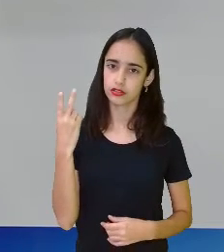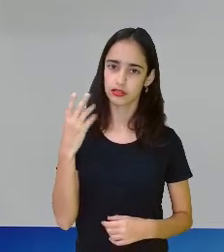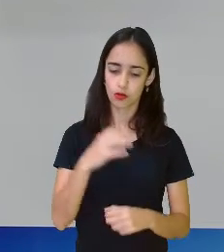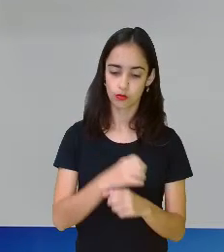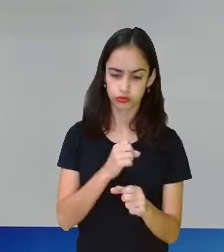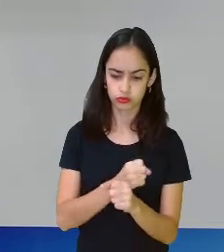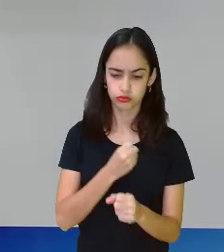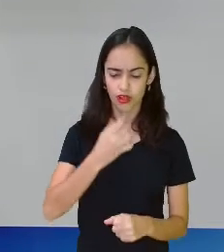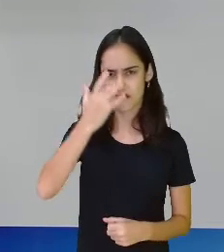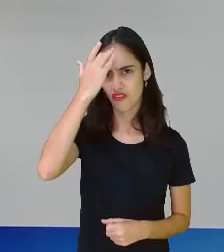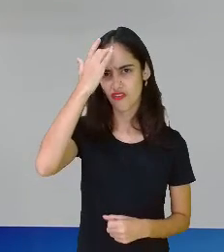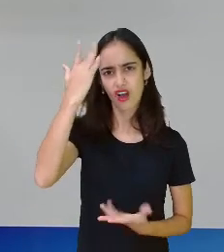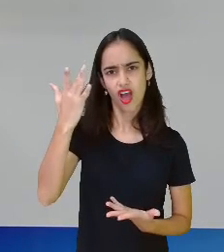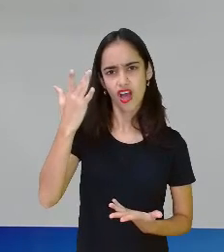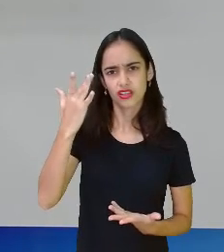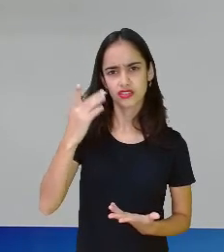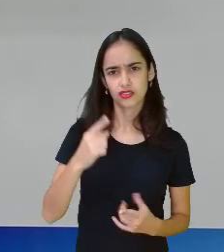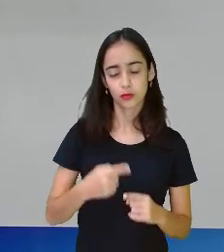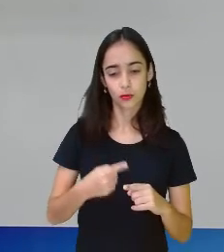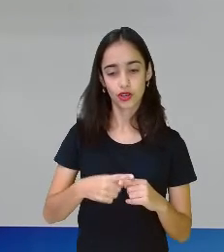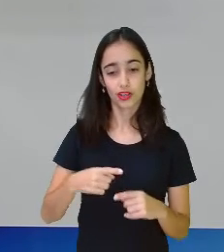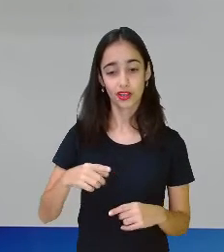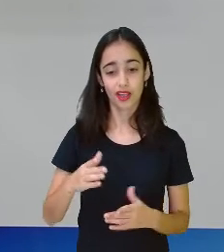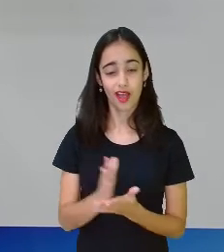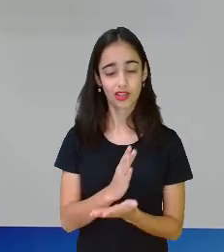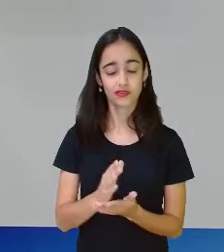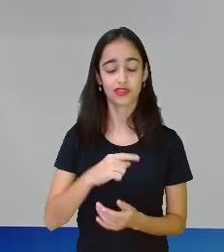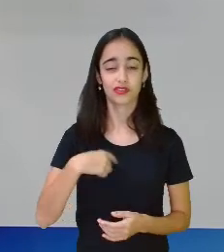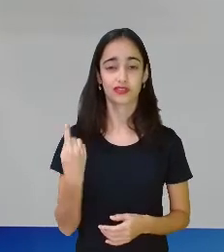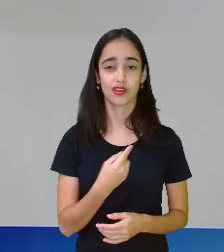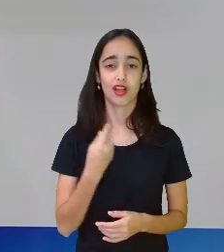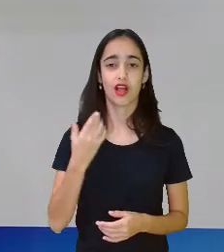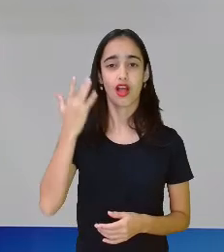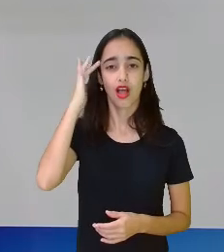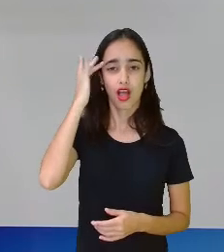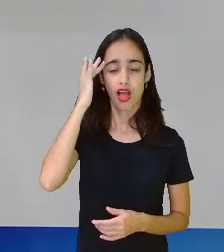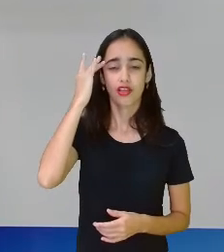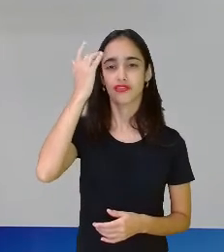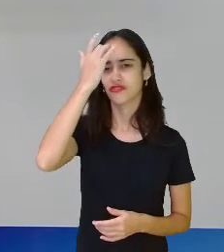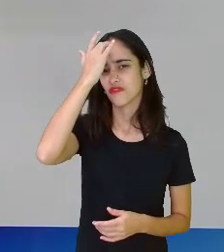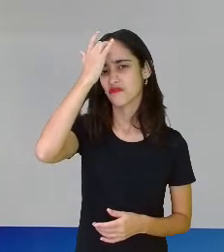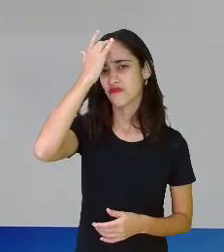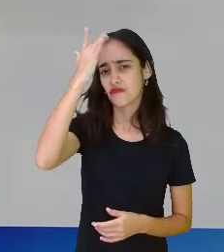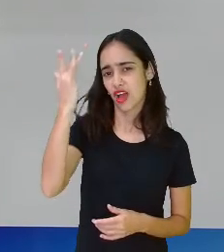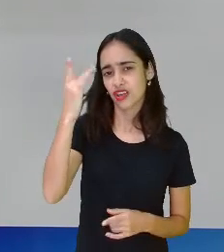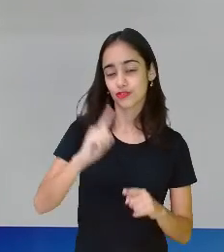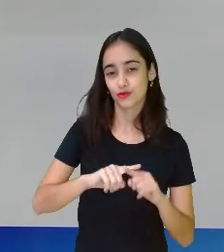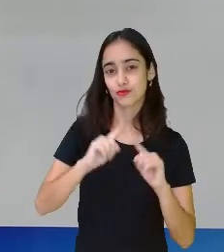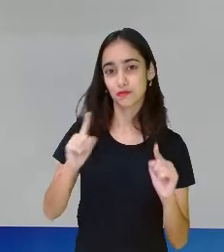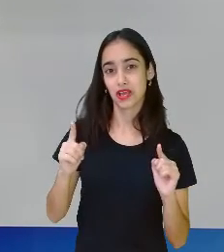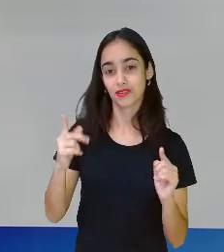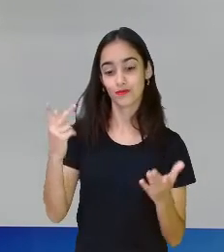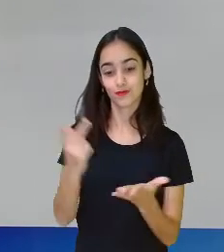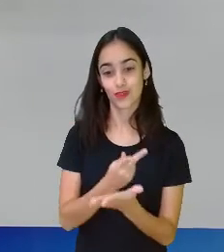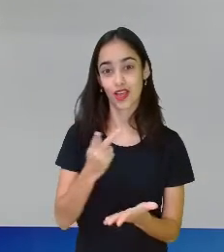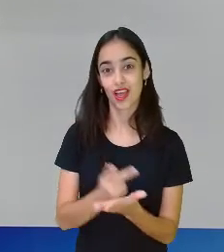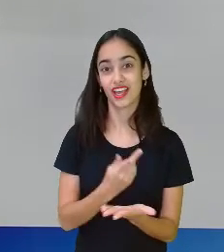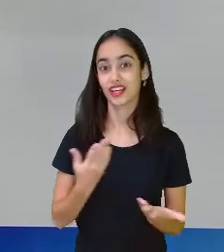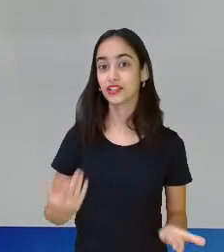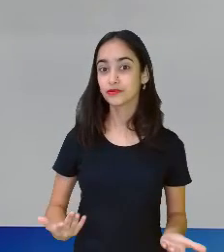muito fácil. Não, isso é muito fácil, eu vou fazer. Quando menos espera, errou. No caso da adição, normalmente qual é o